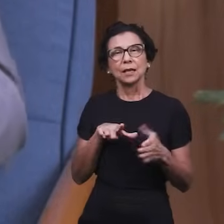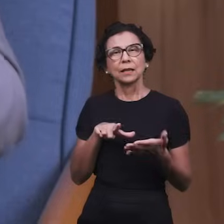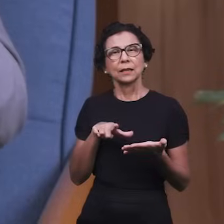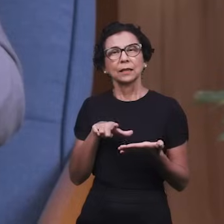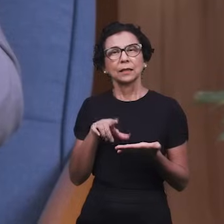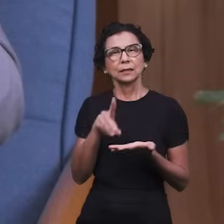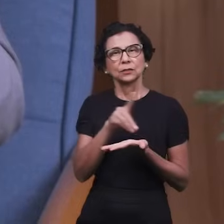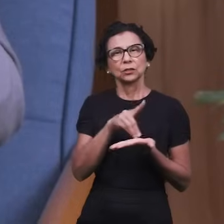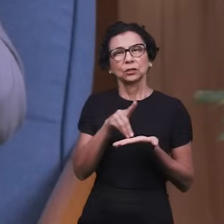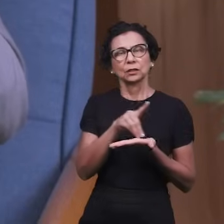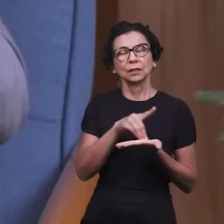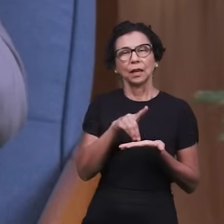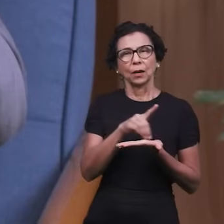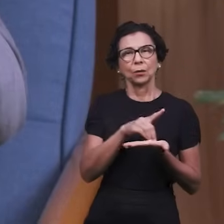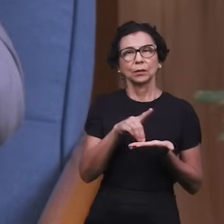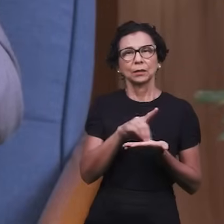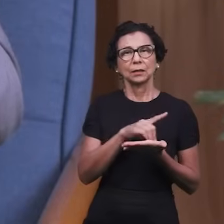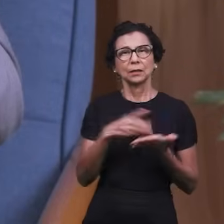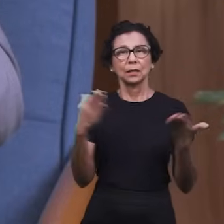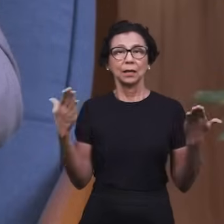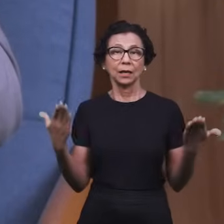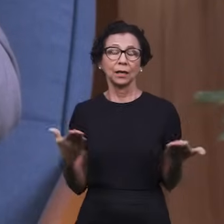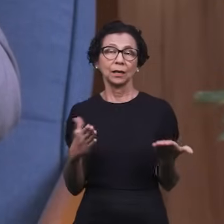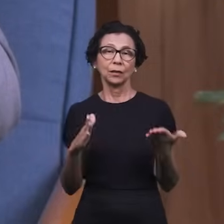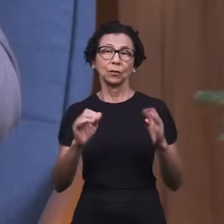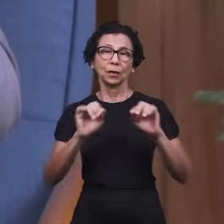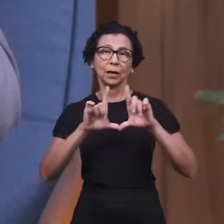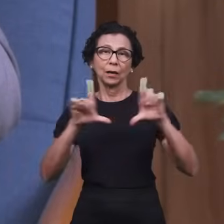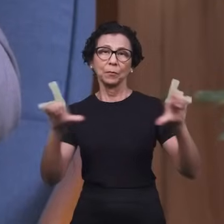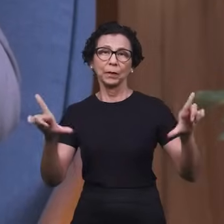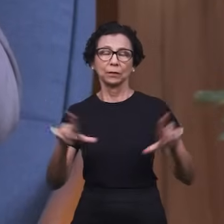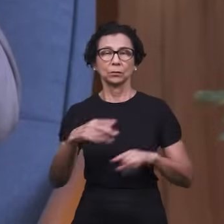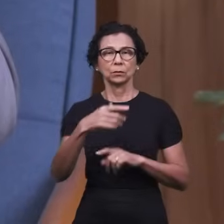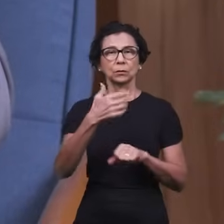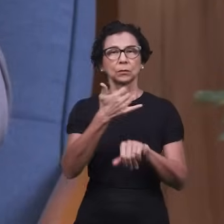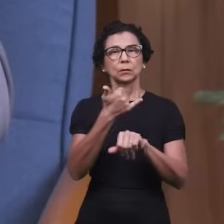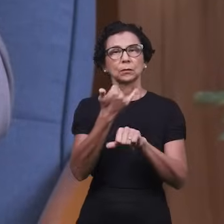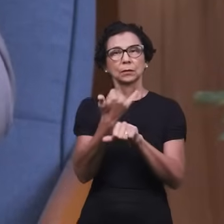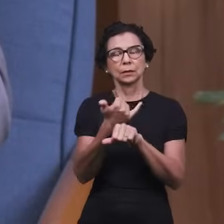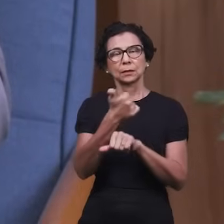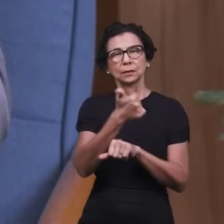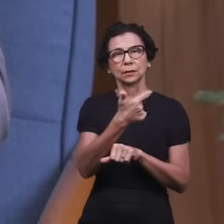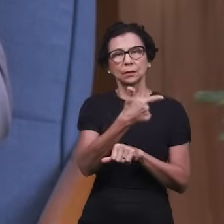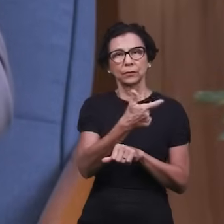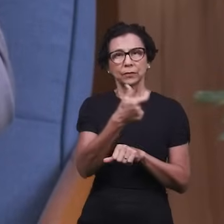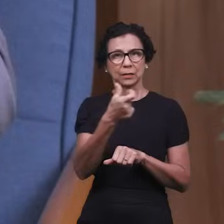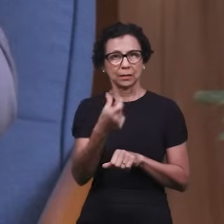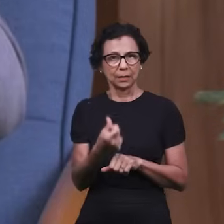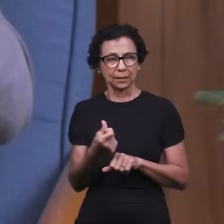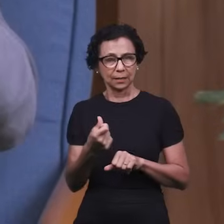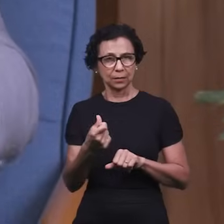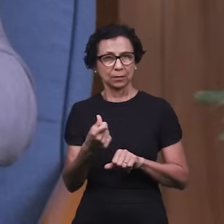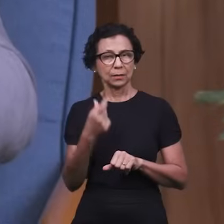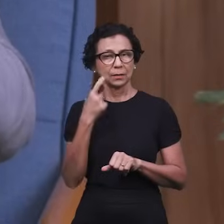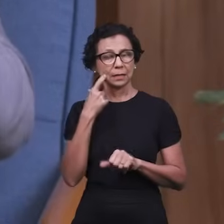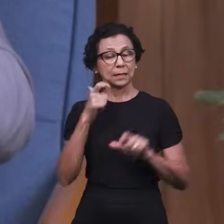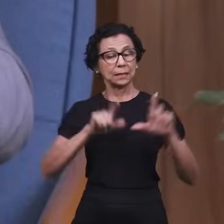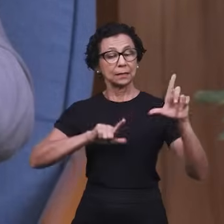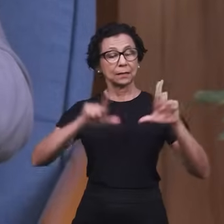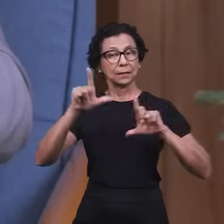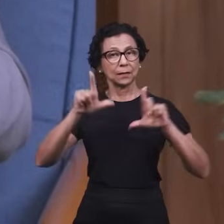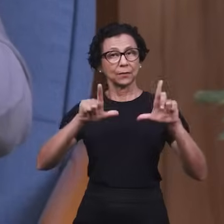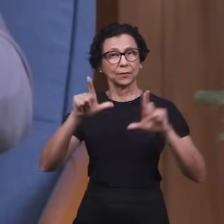deles é o nosso canal. Aliás, nós temos 2 canais, o canal 126, onde você recebe o sinal de TV